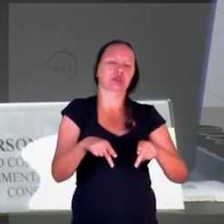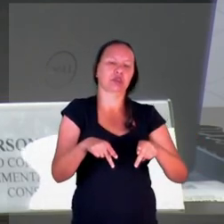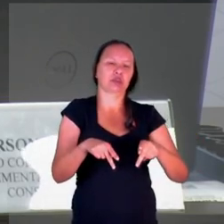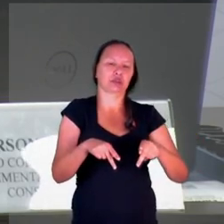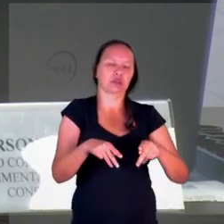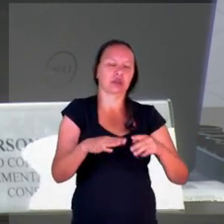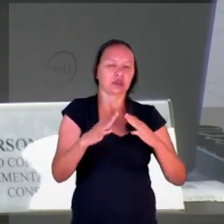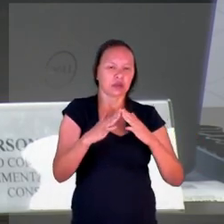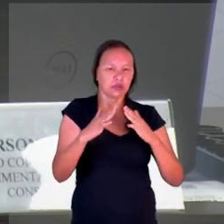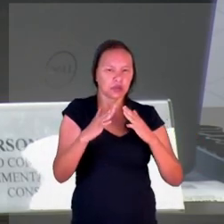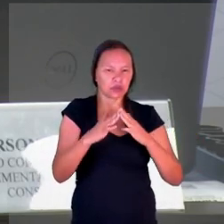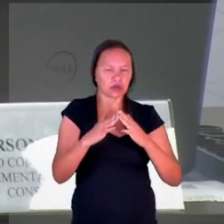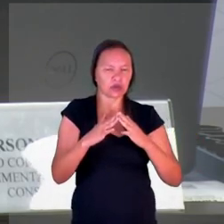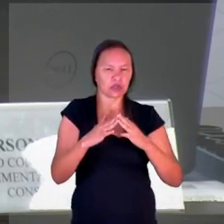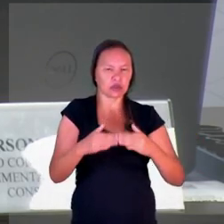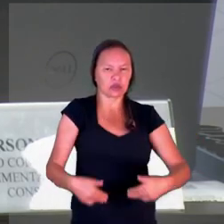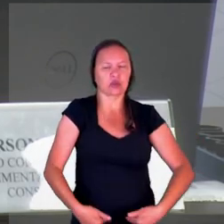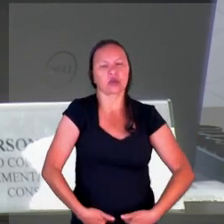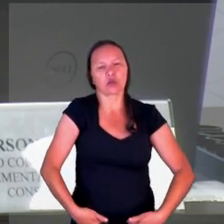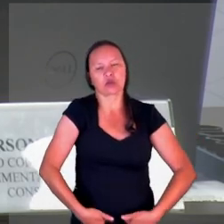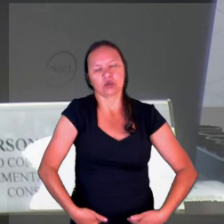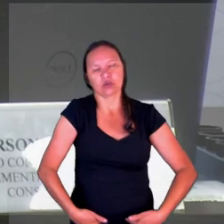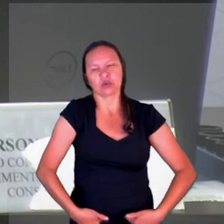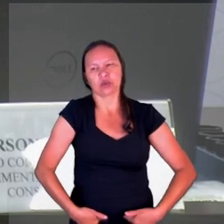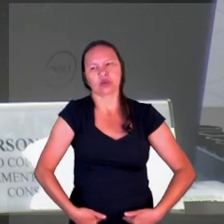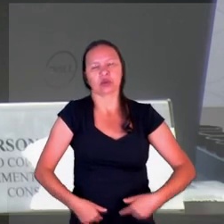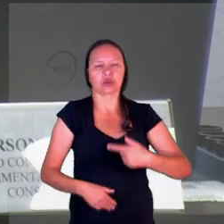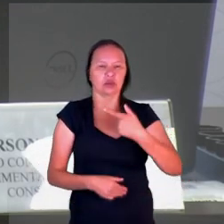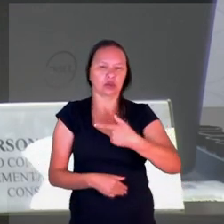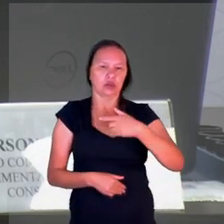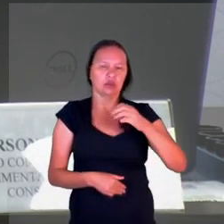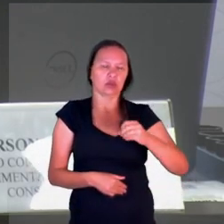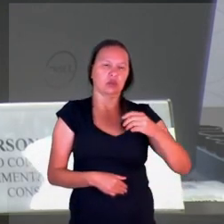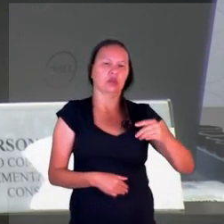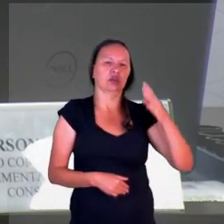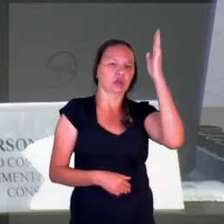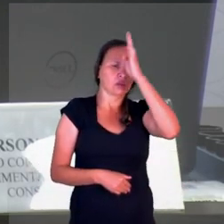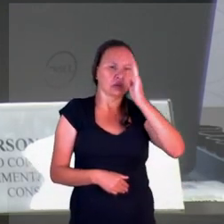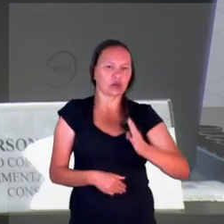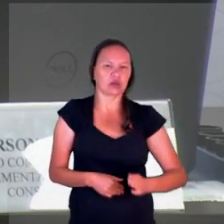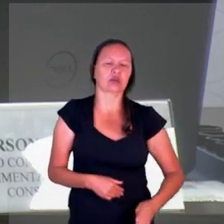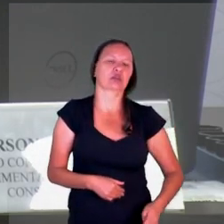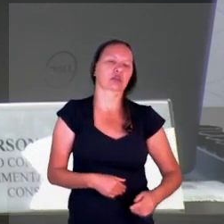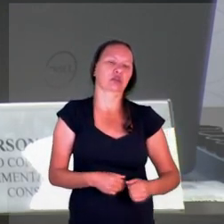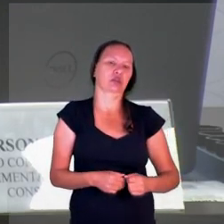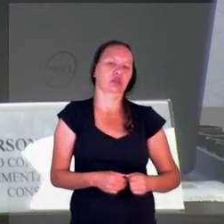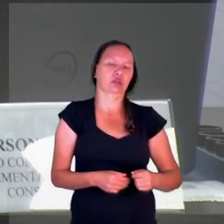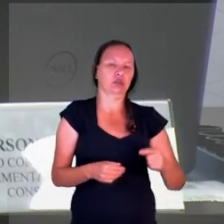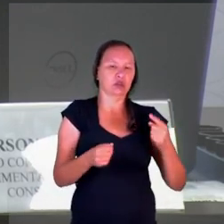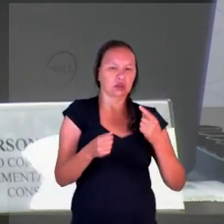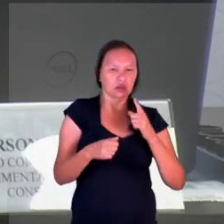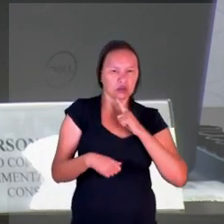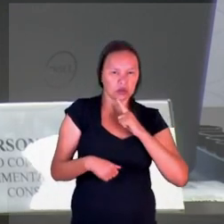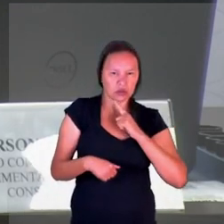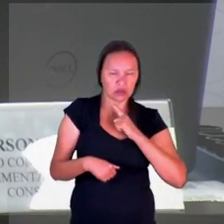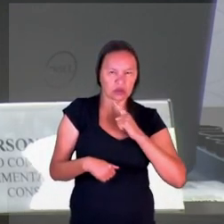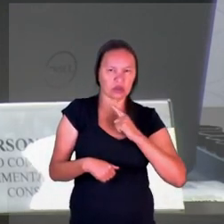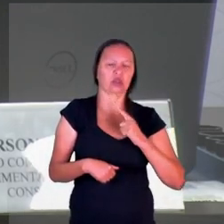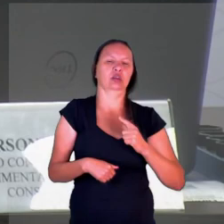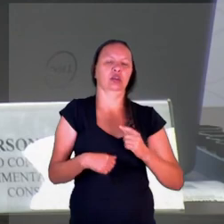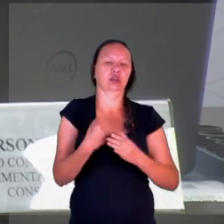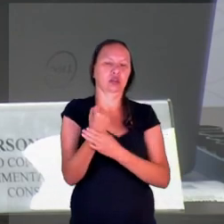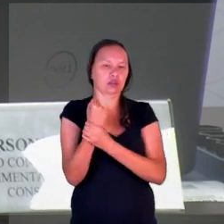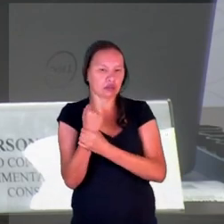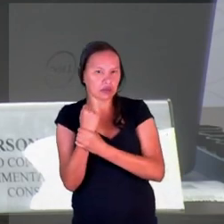desertos mas para o mais de 100 milhões de pessoas de brasileiras e brasileiros que estão um nível de seg insegurança